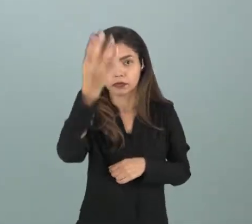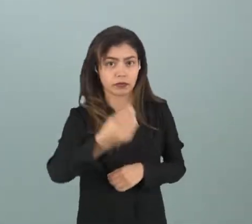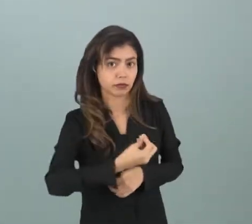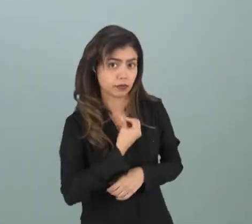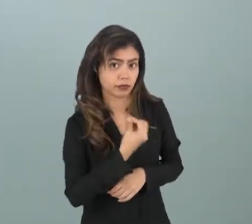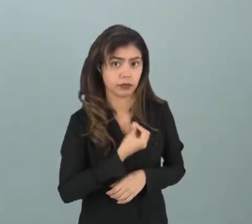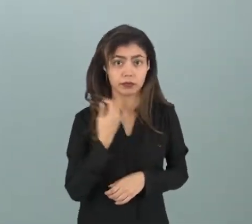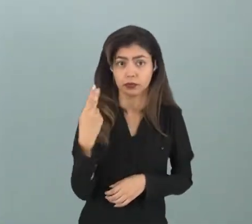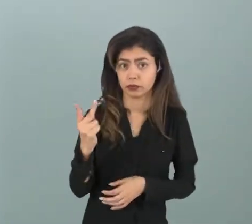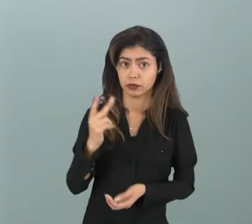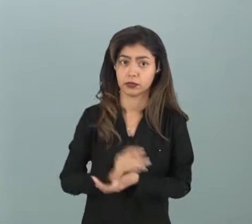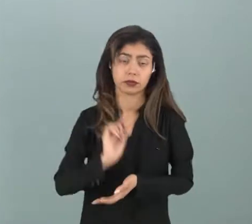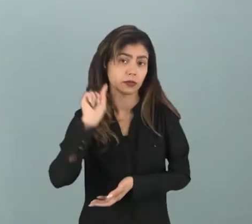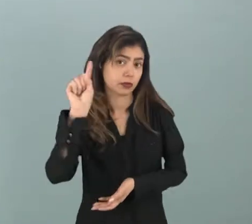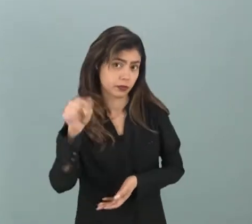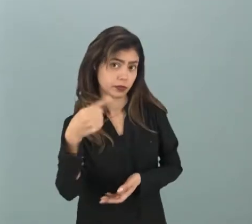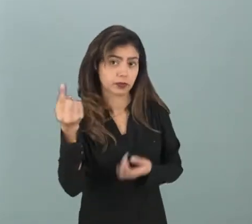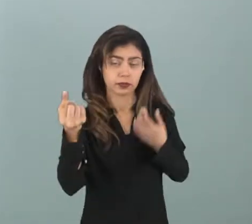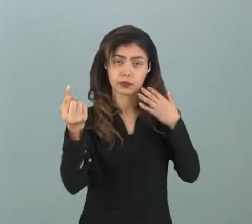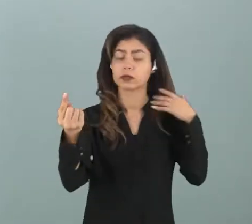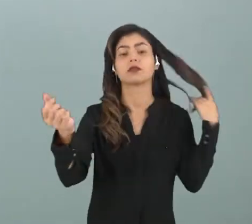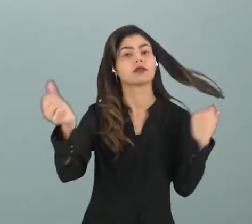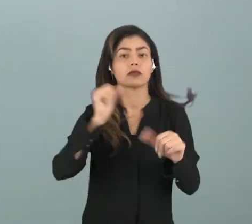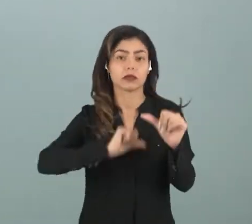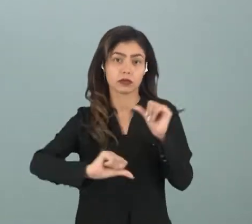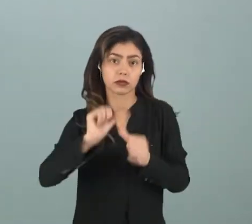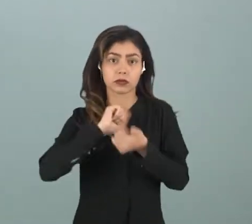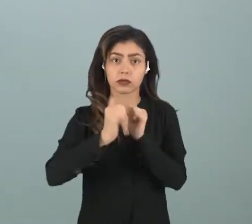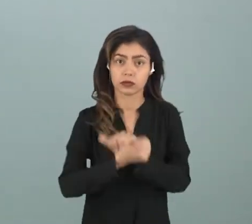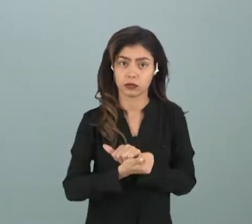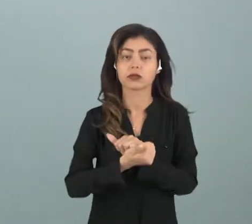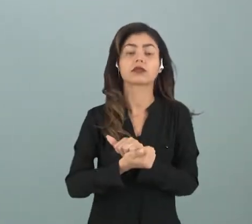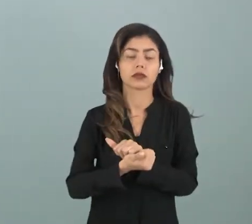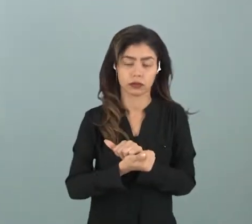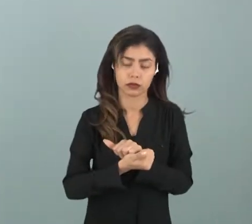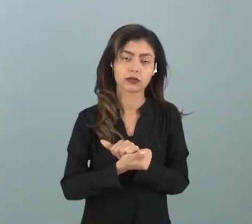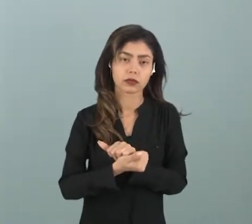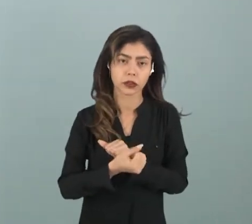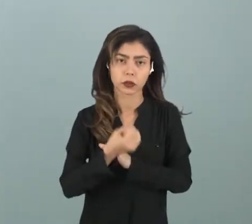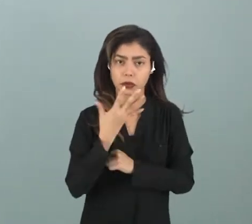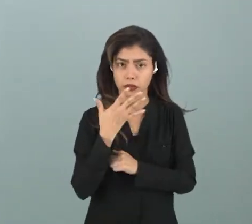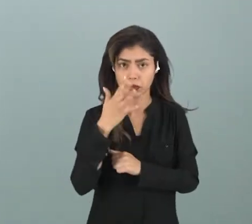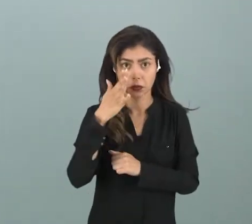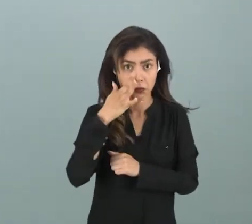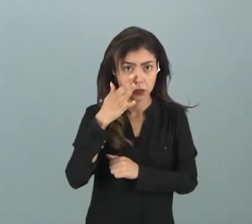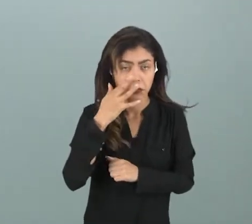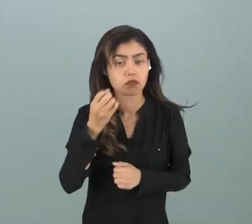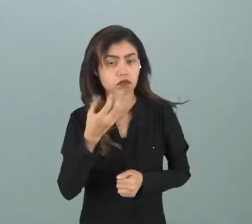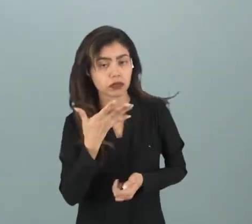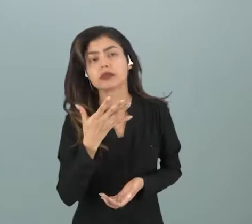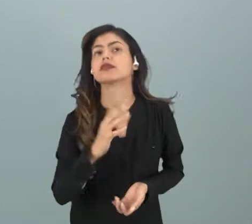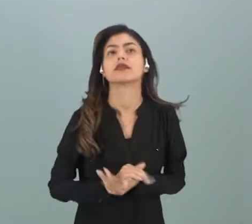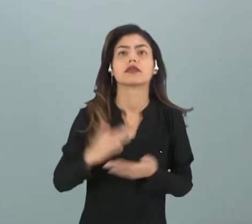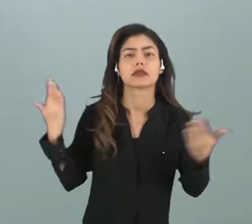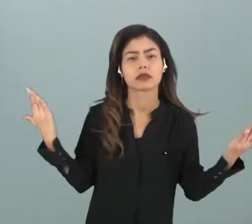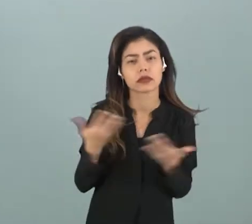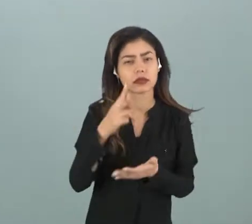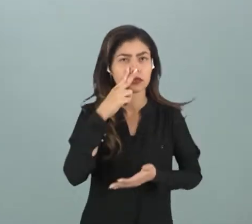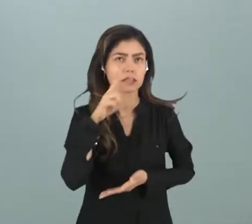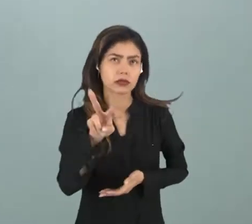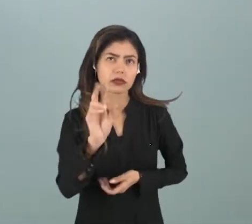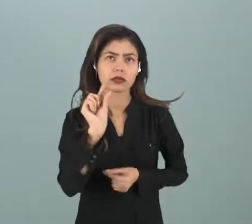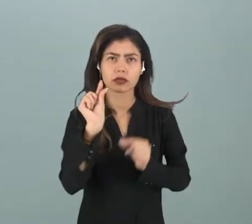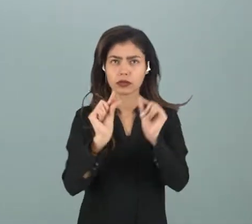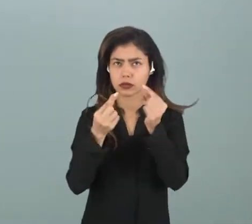deles, depois se transformou em um esporte de aventura, né? Bem interessante. E agora a gente vai ver um pouquinho